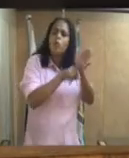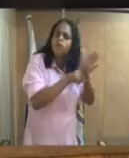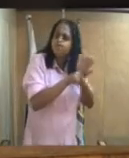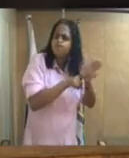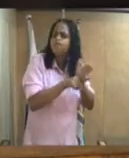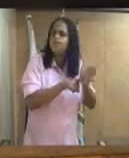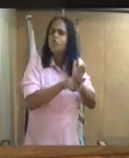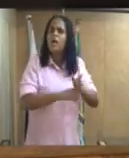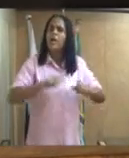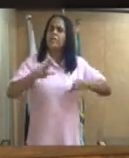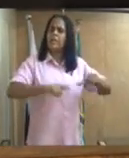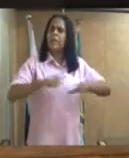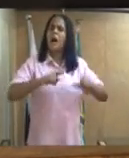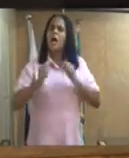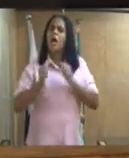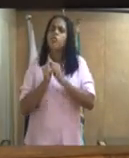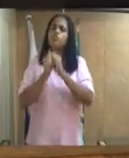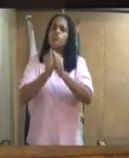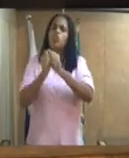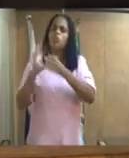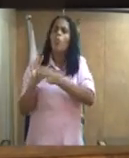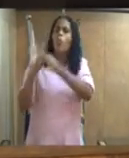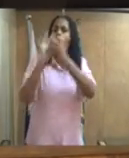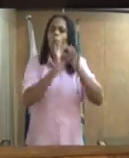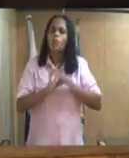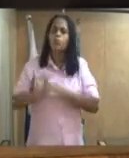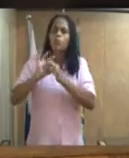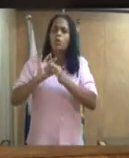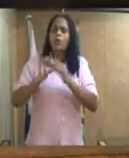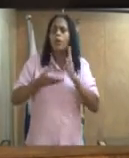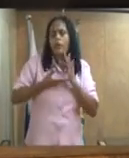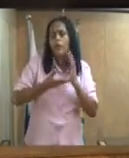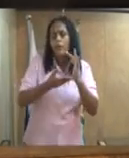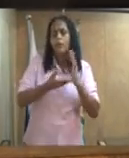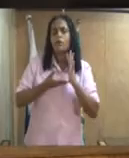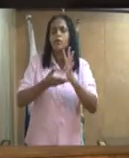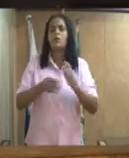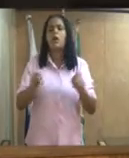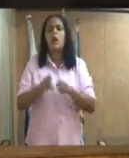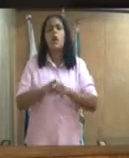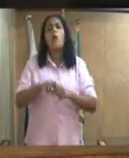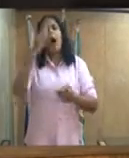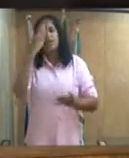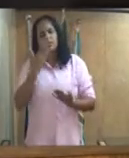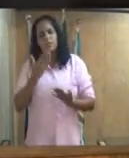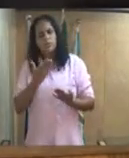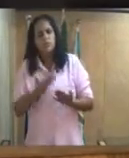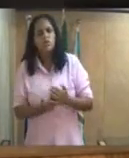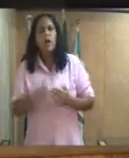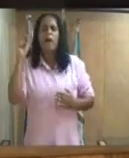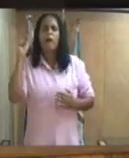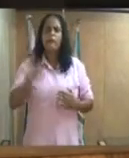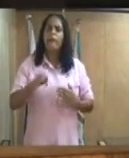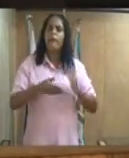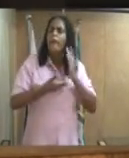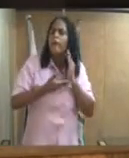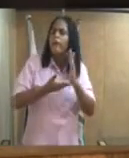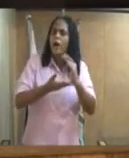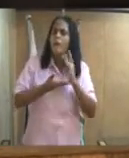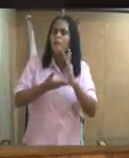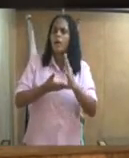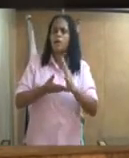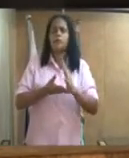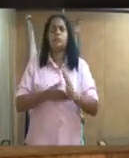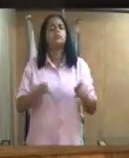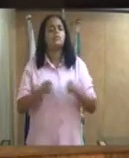e trabalhar junto, em conjunto com essa Câmara de Vereadores. E eu tenho a certeza que essa Câmara de Vereadores hoje é